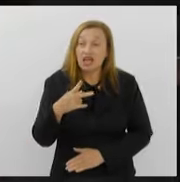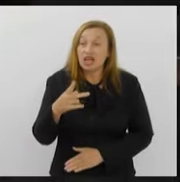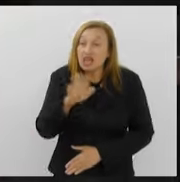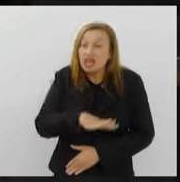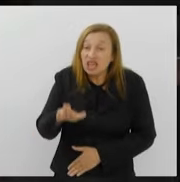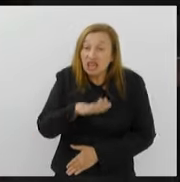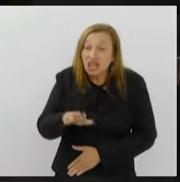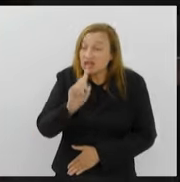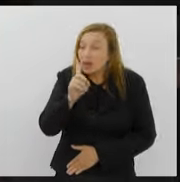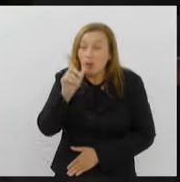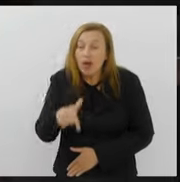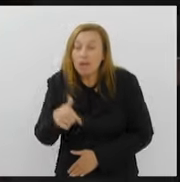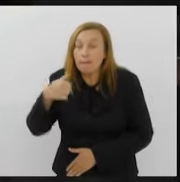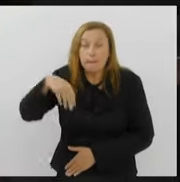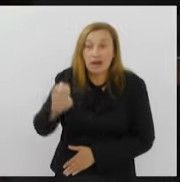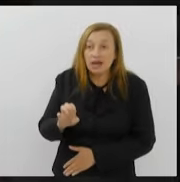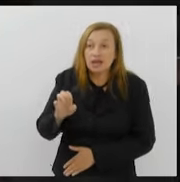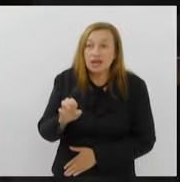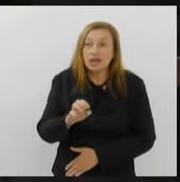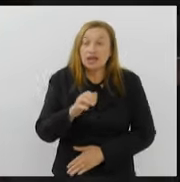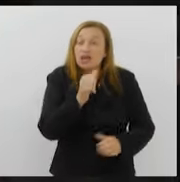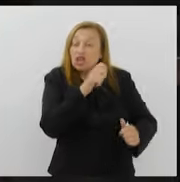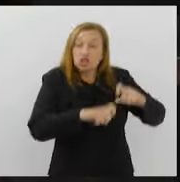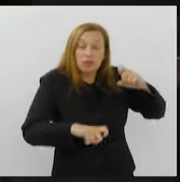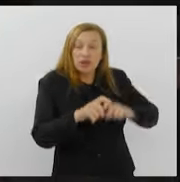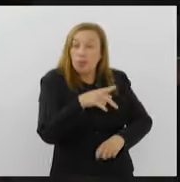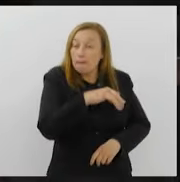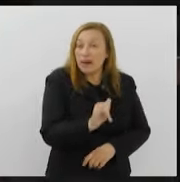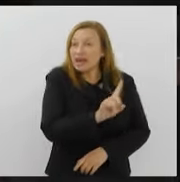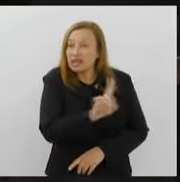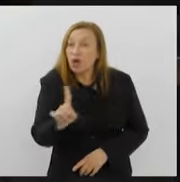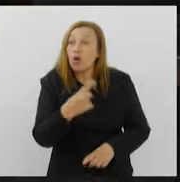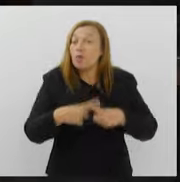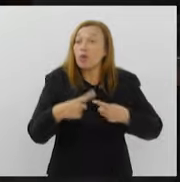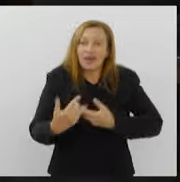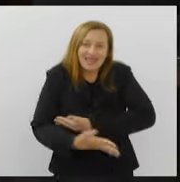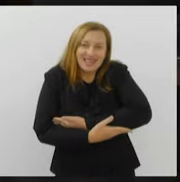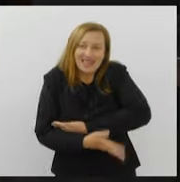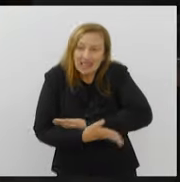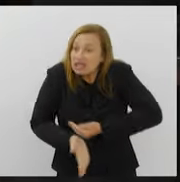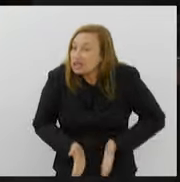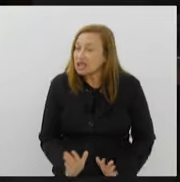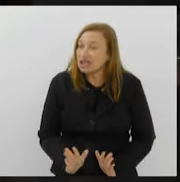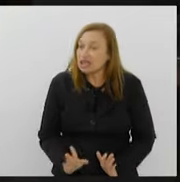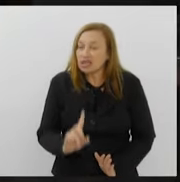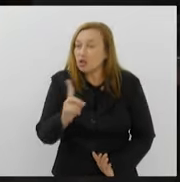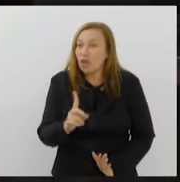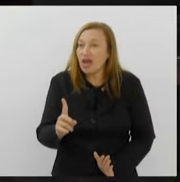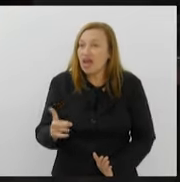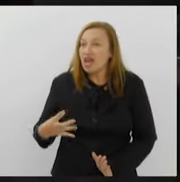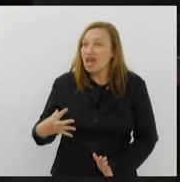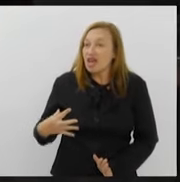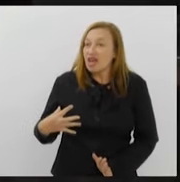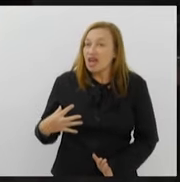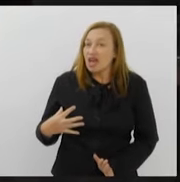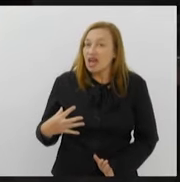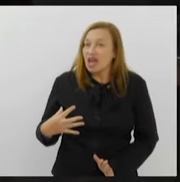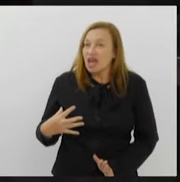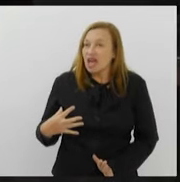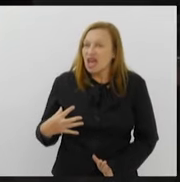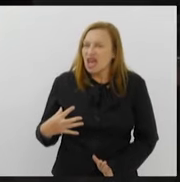mesmo, e o estuprador não é pai, e não tem que ser, porque esta criança que está nascendo não tem que ser filha desta mãe nem deste